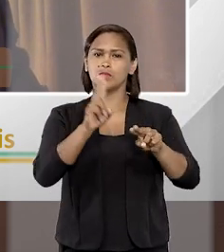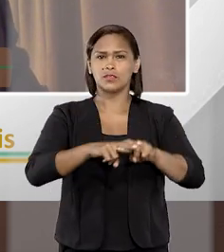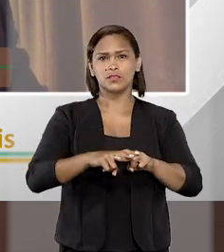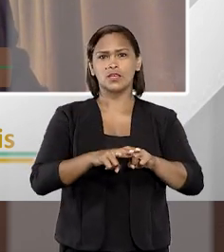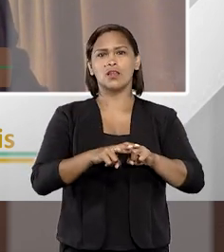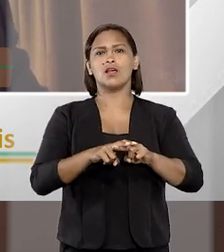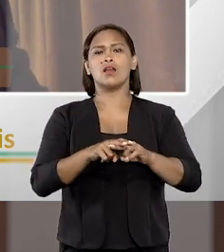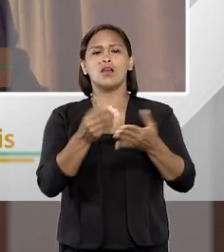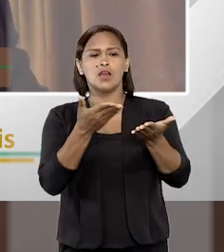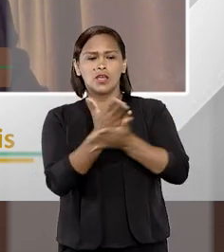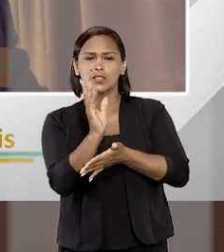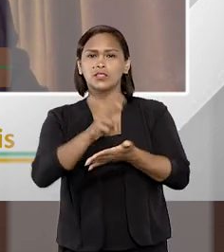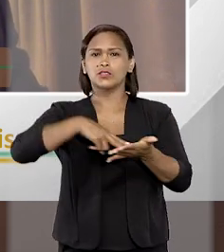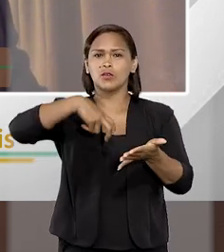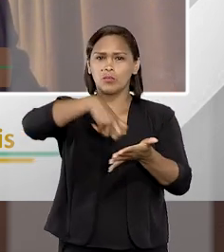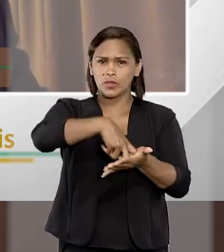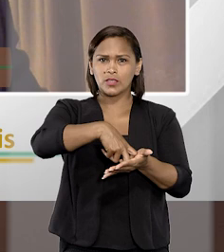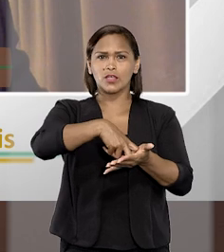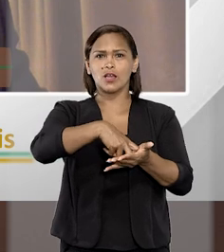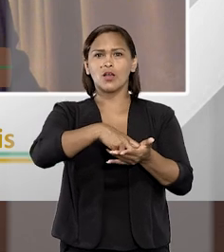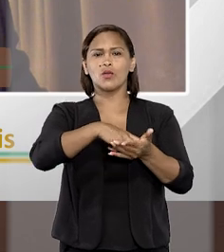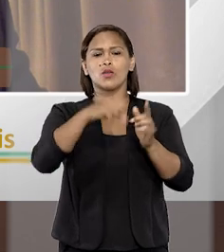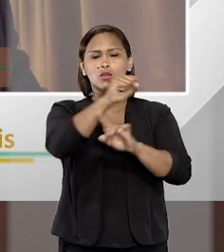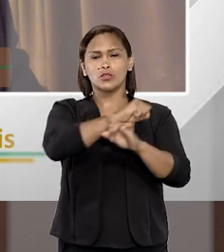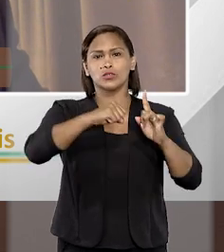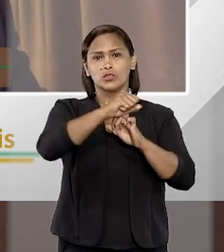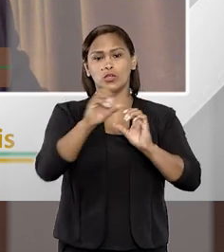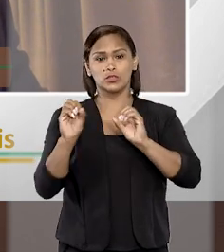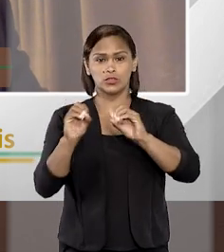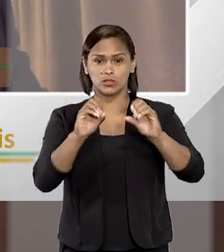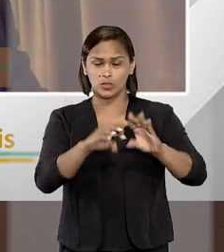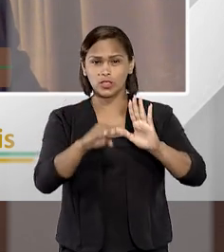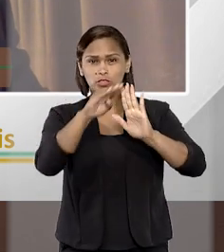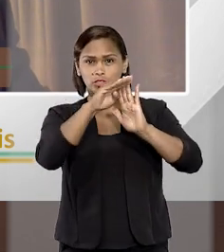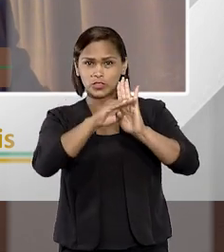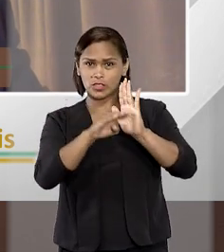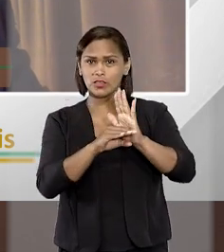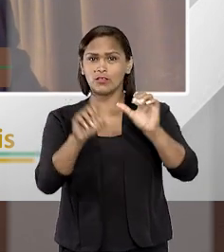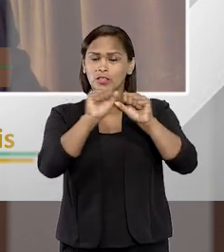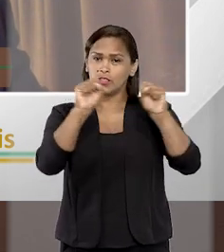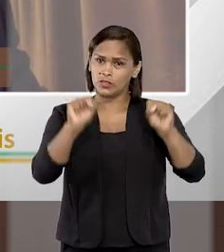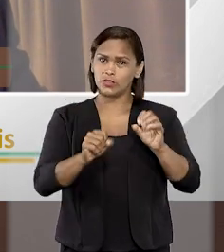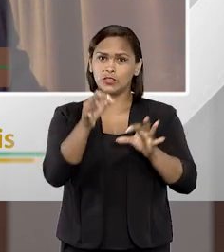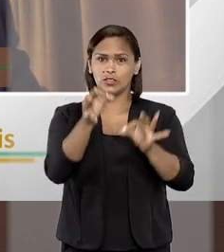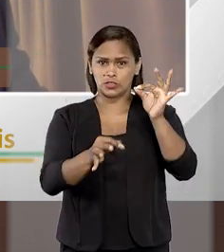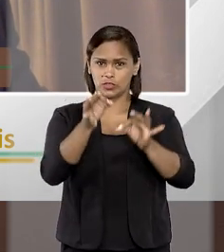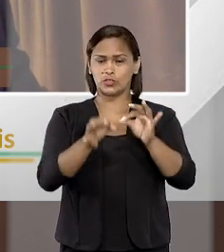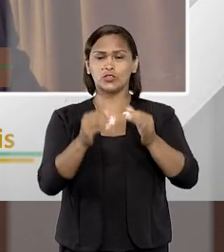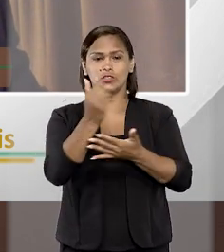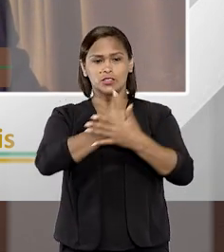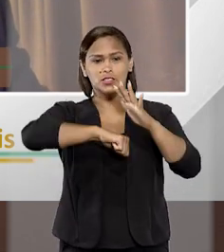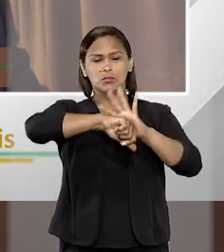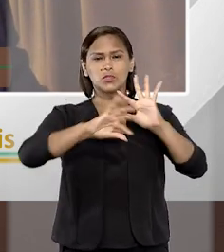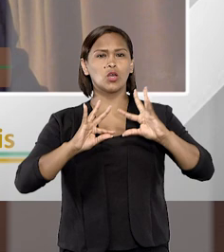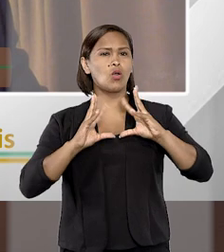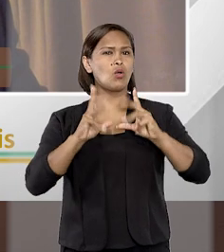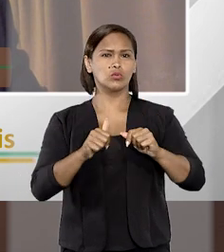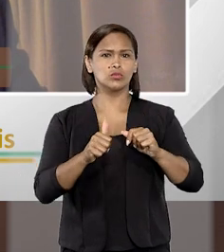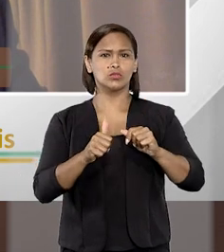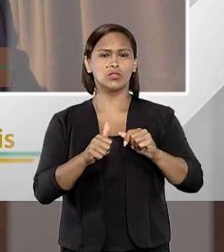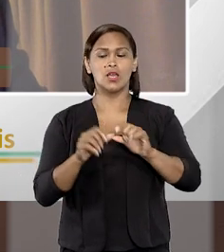e execução penal e execução de medidas socioeducativas inclusive sistema de Justiça Criminal como tudo